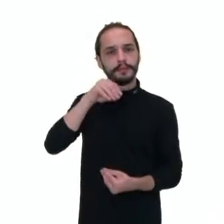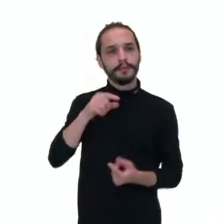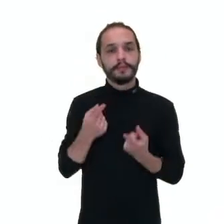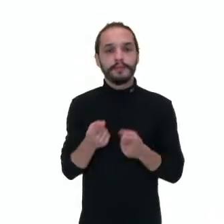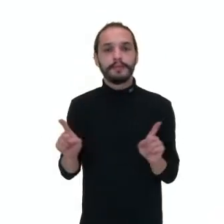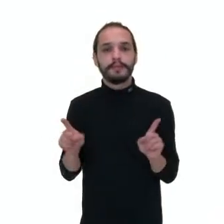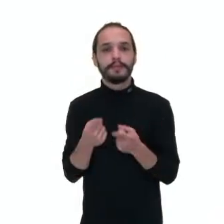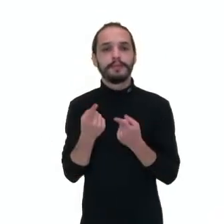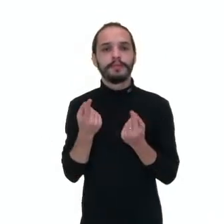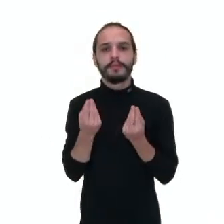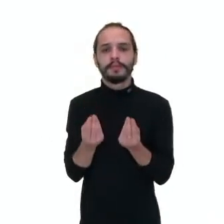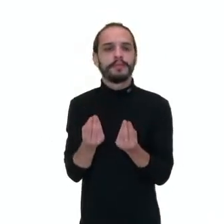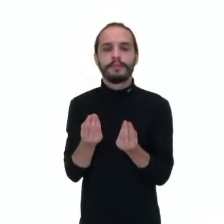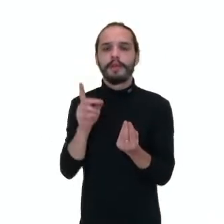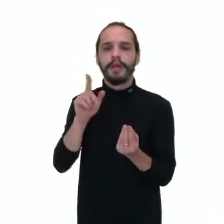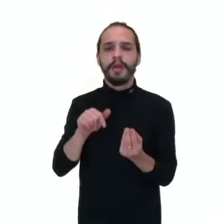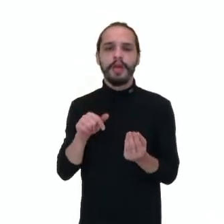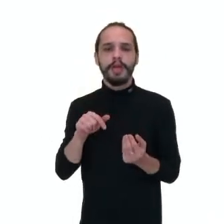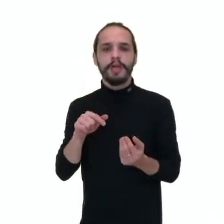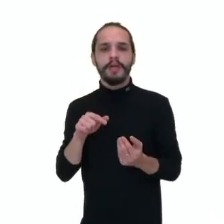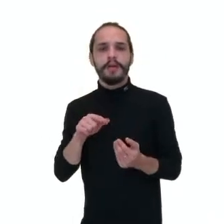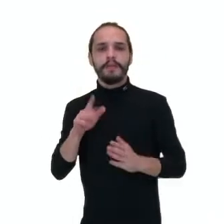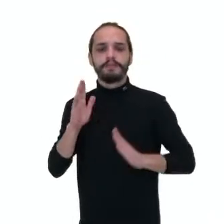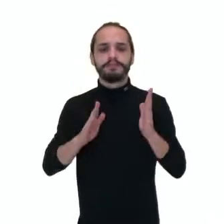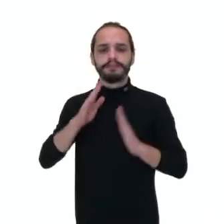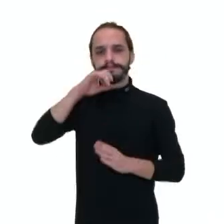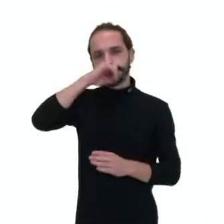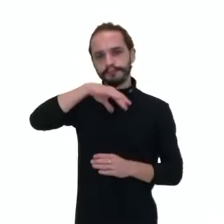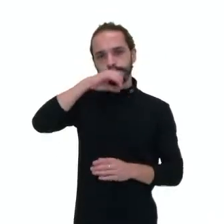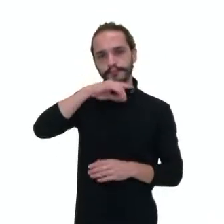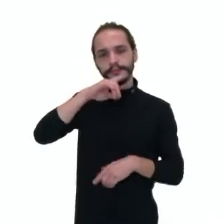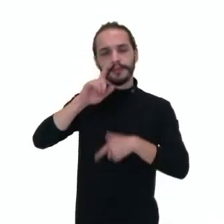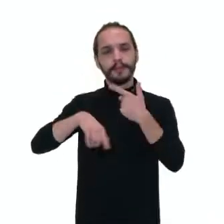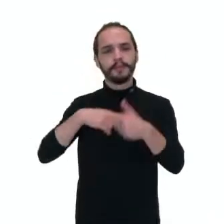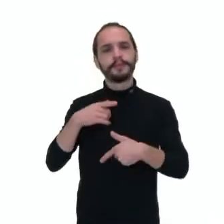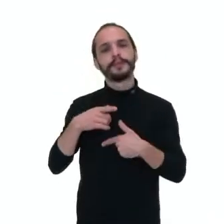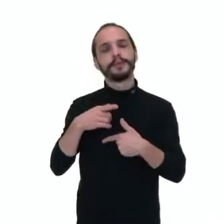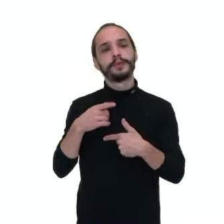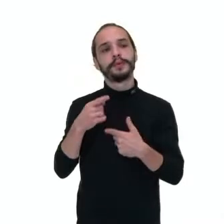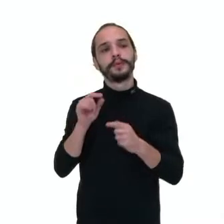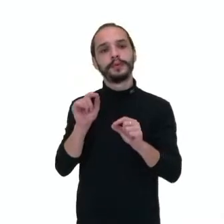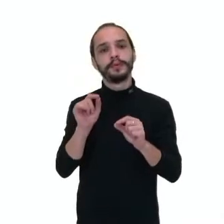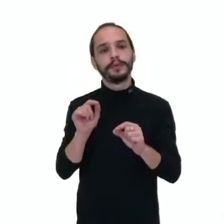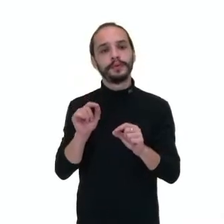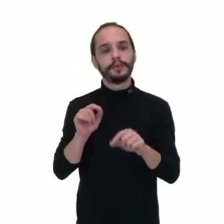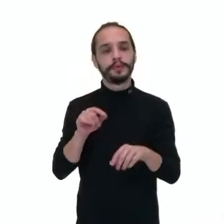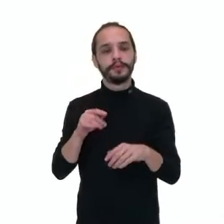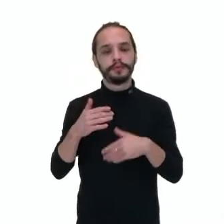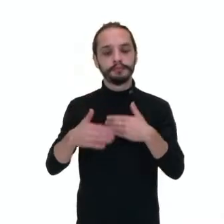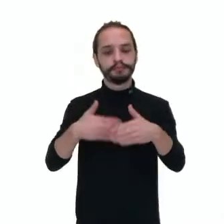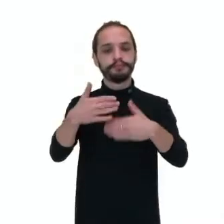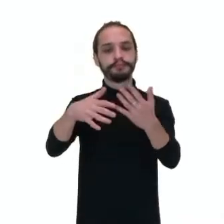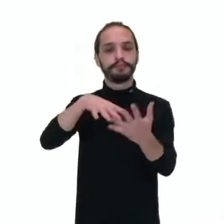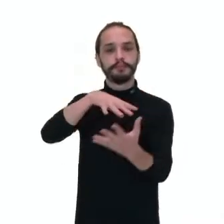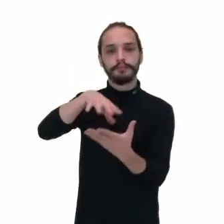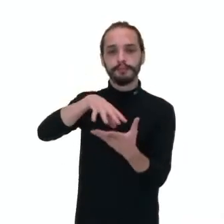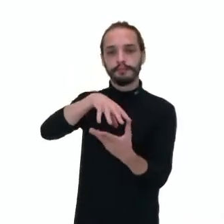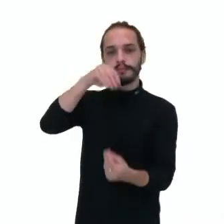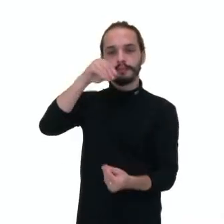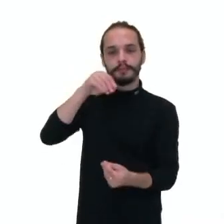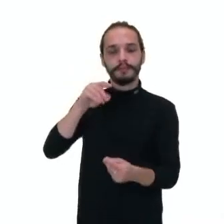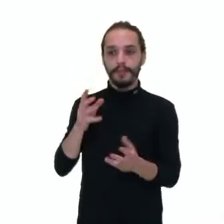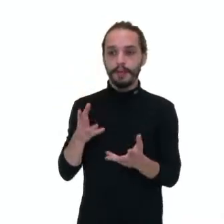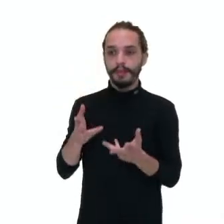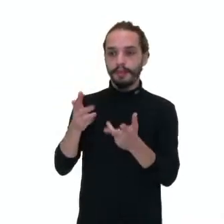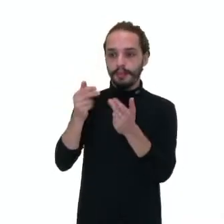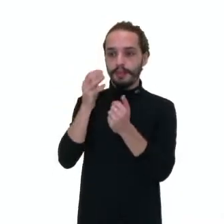período grotesco, mas depois, com a convivência, com a formação do barroco, foi colocado como algo precioso. E foi